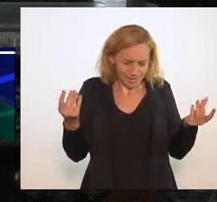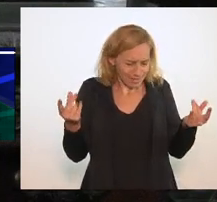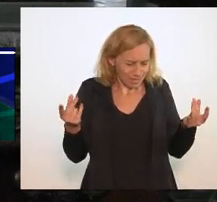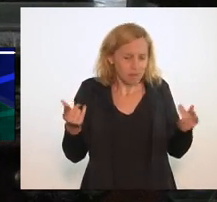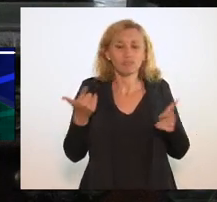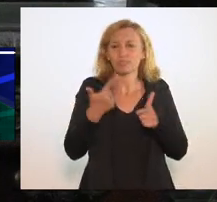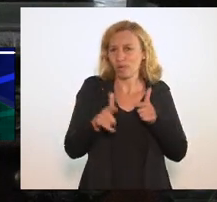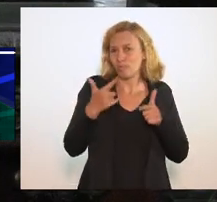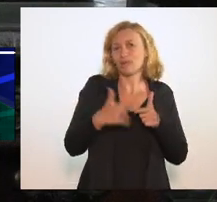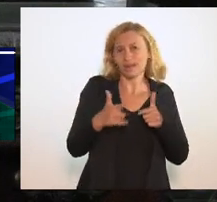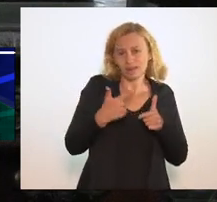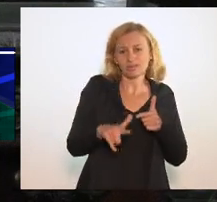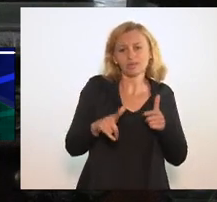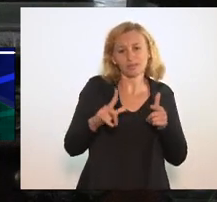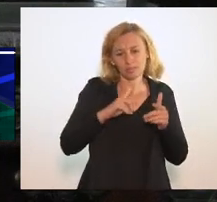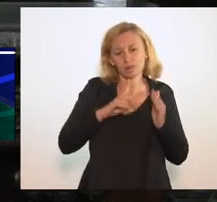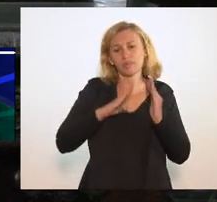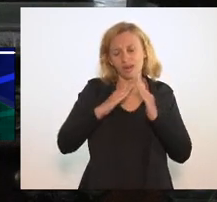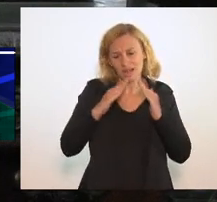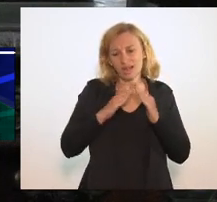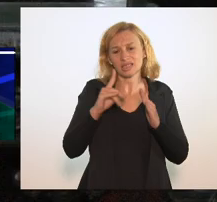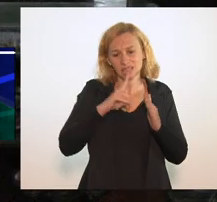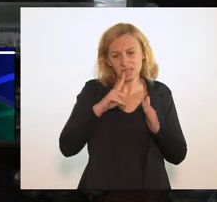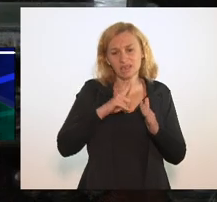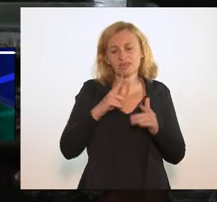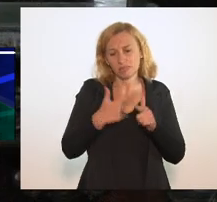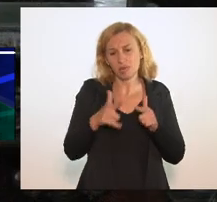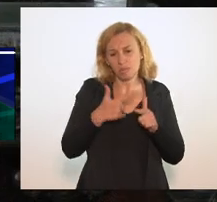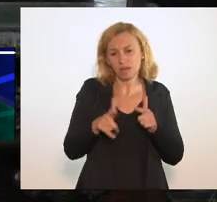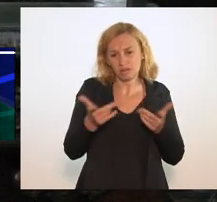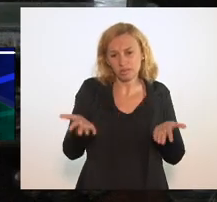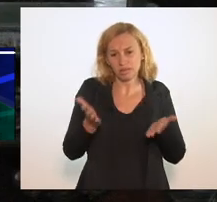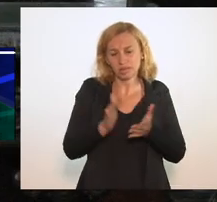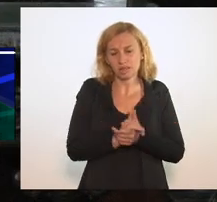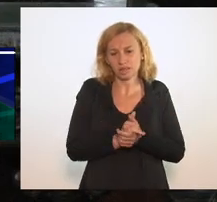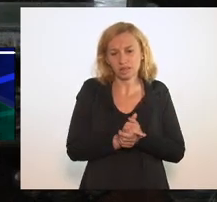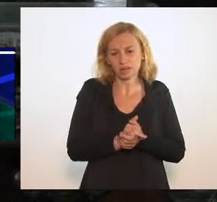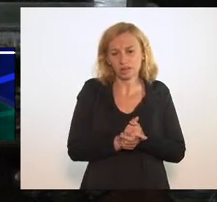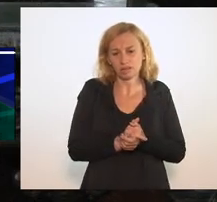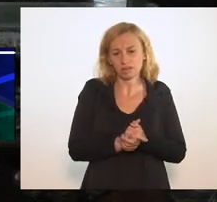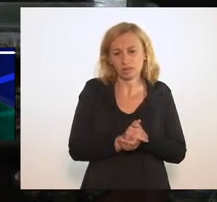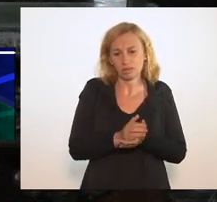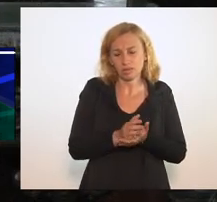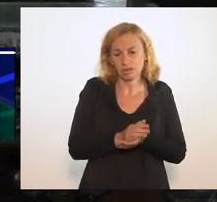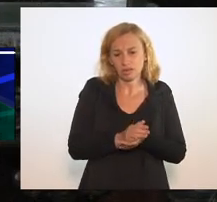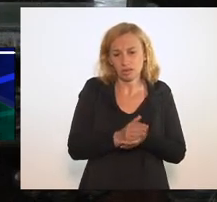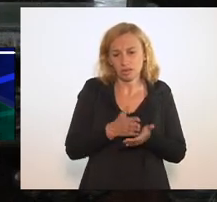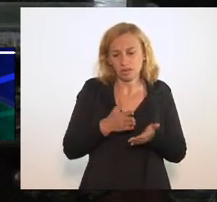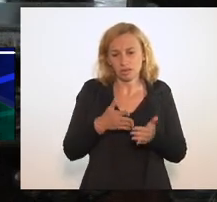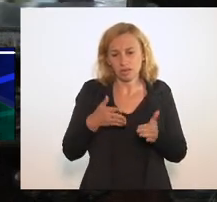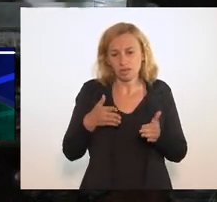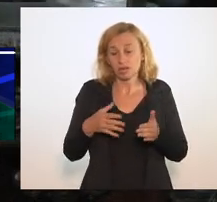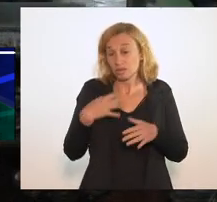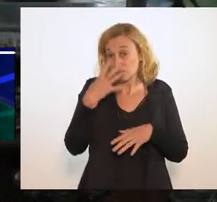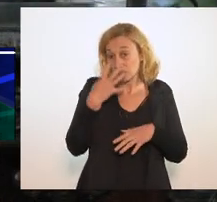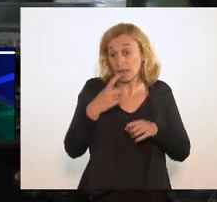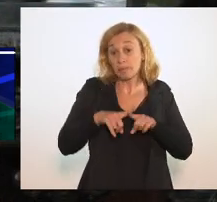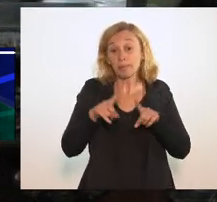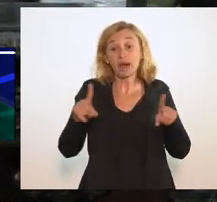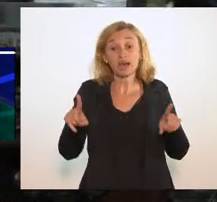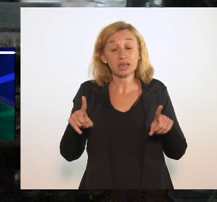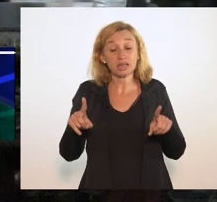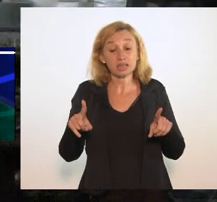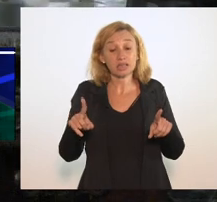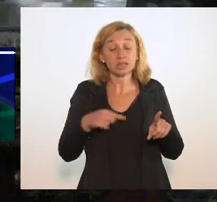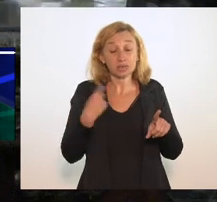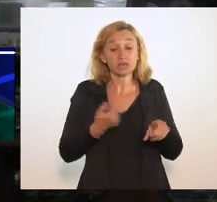vários problemas, a própria casa teve problemas com a tramitação, com a celeridade, mas